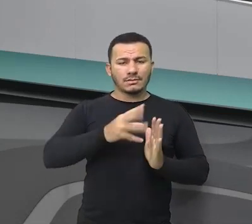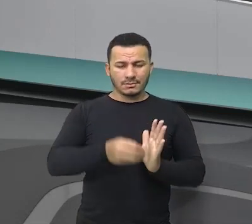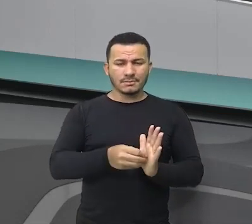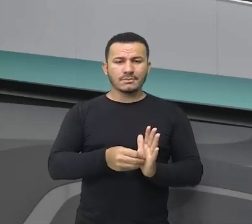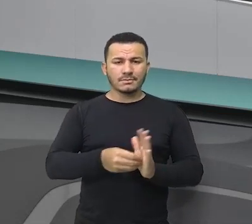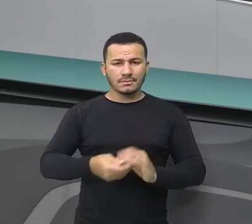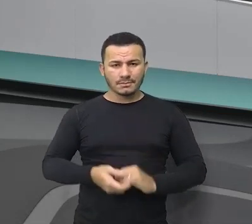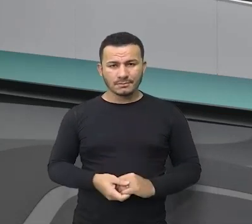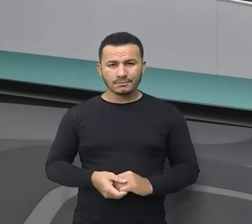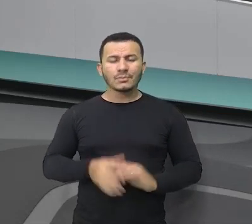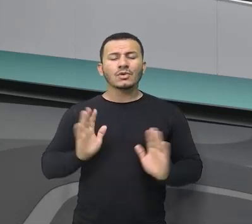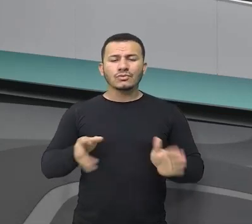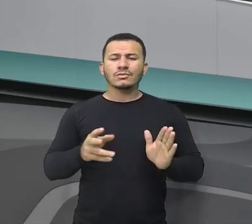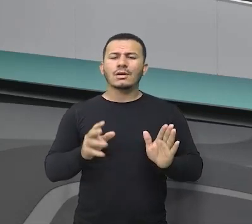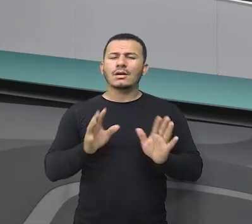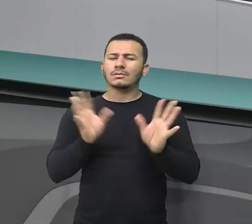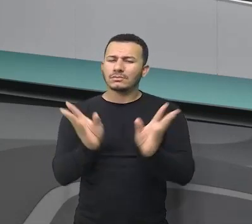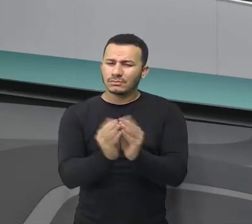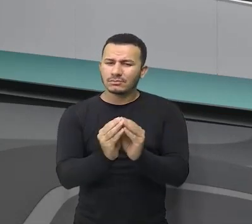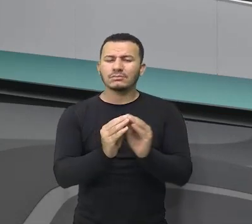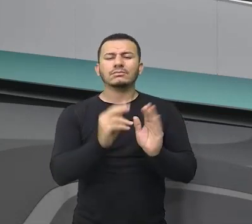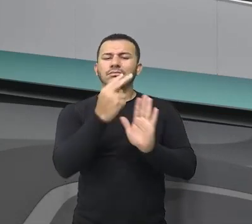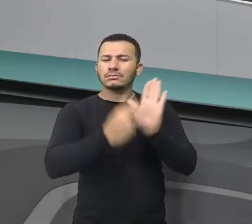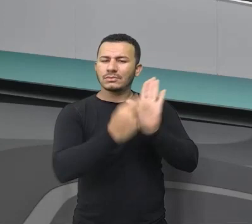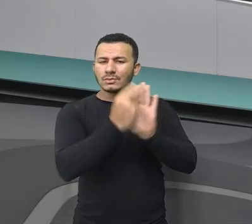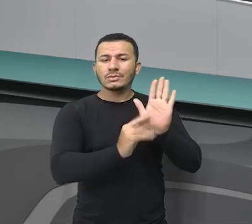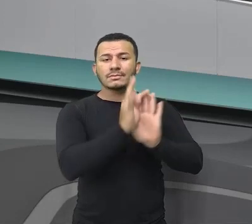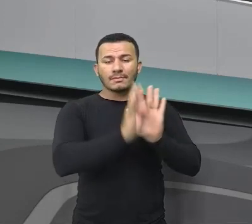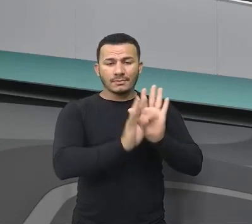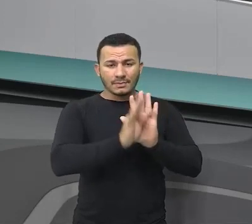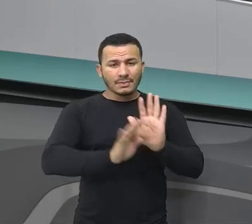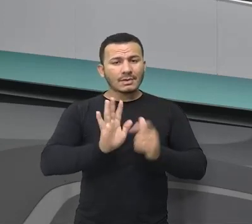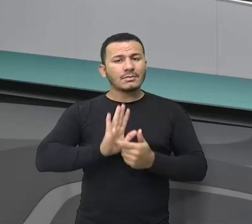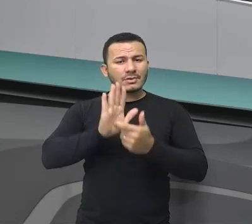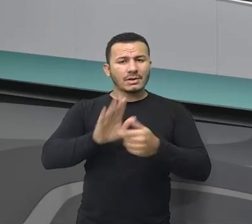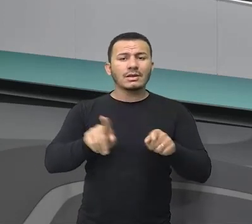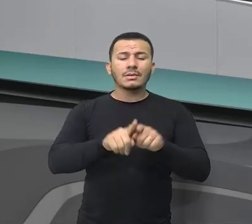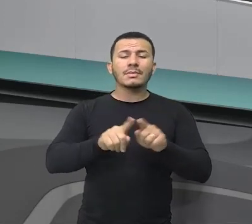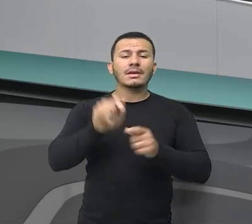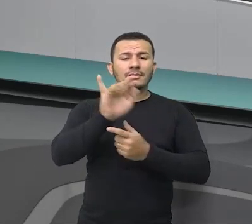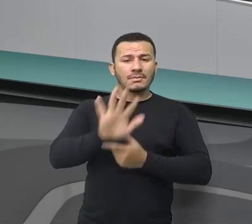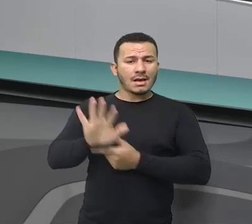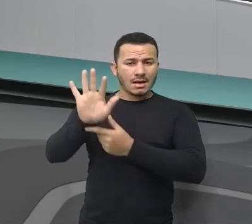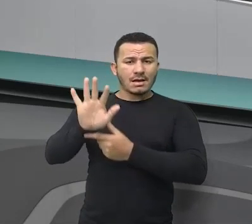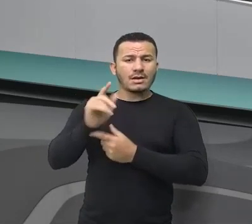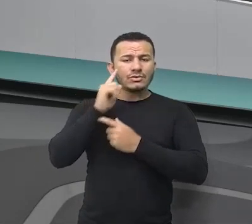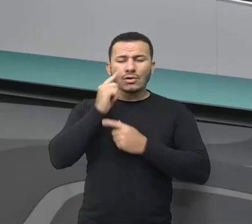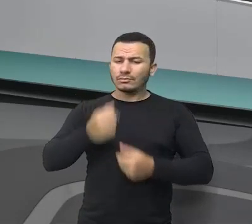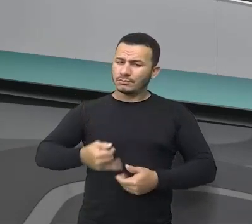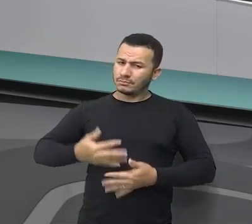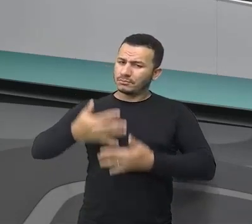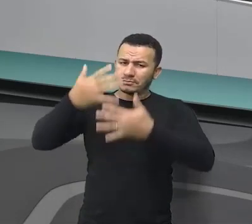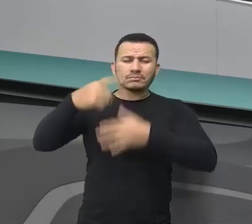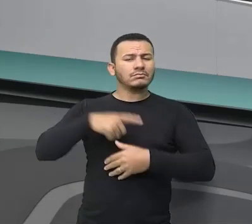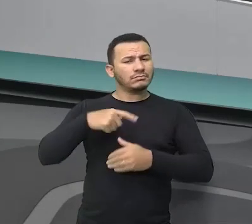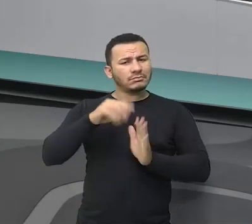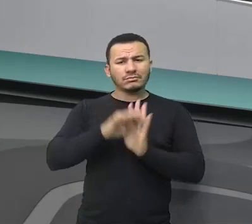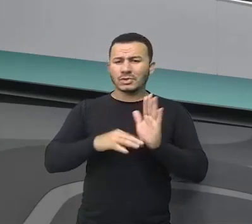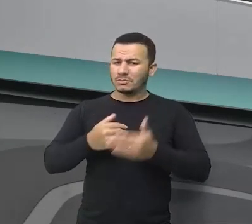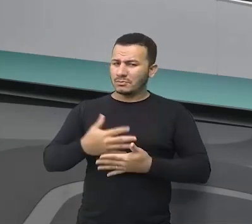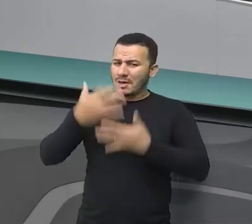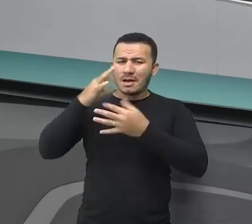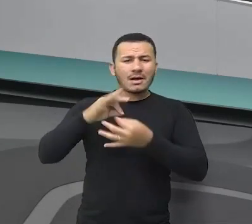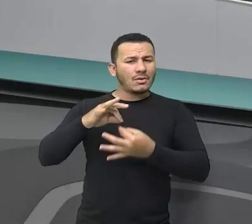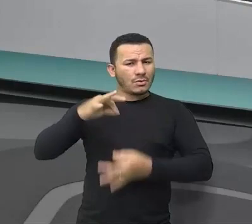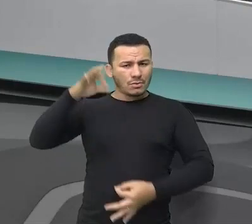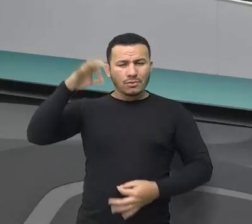amazônica. Correto? Eu fiz uma leitura inicial desse texto, mostrei para vocês uma imagem. O texto segue, ele é mais extenso, tá